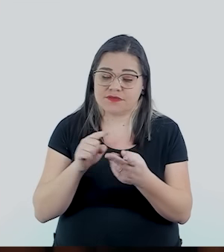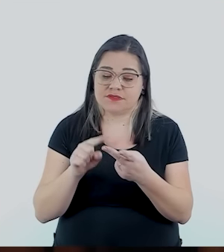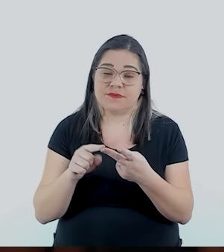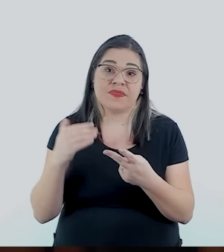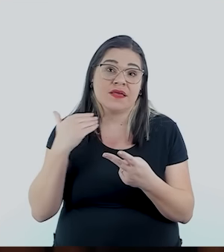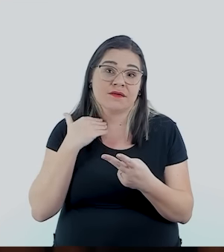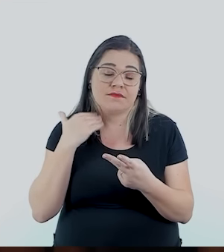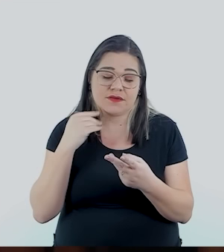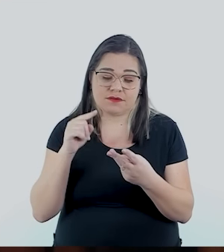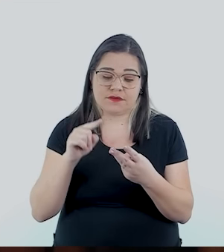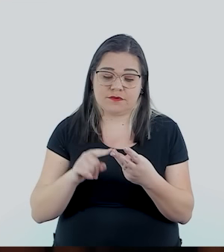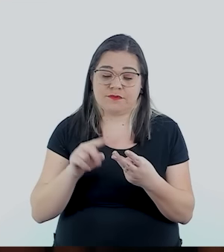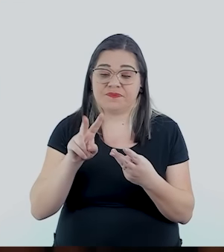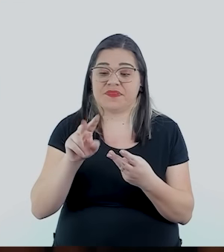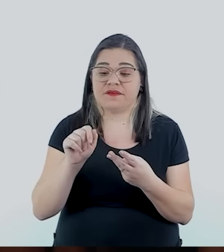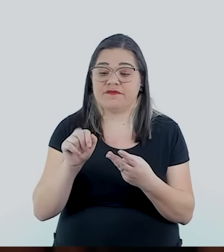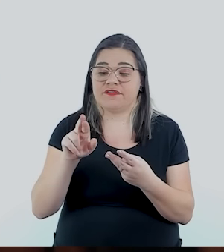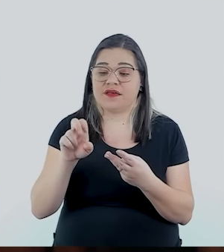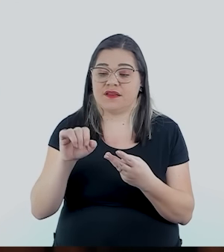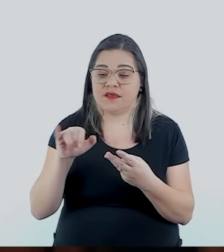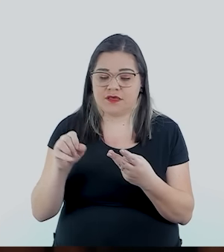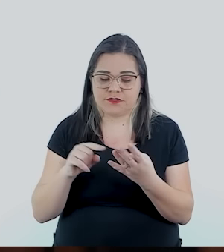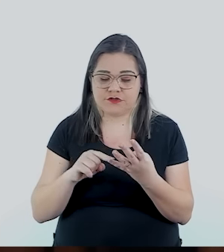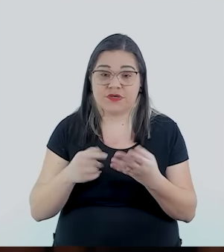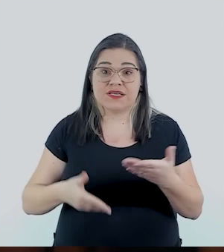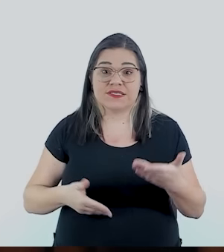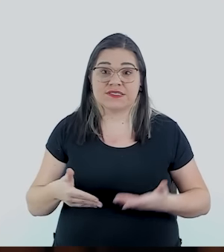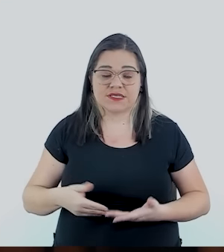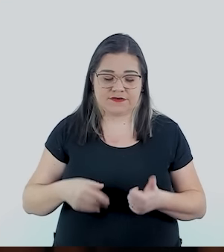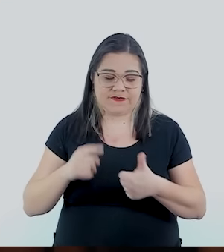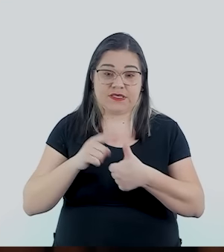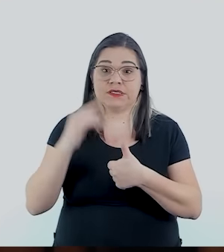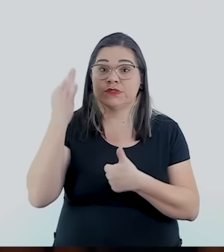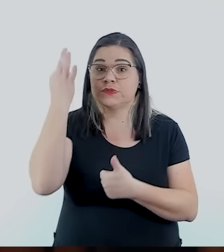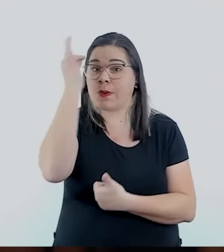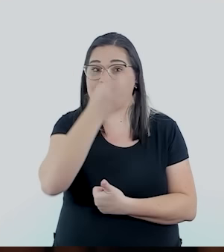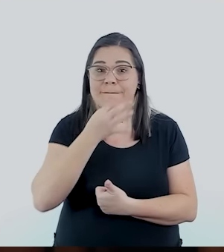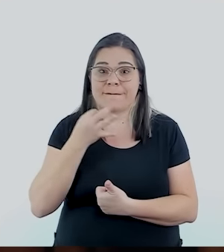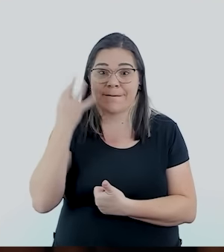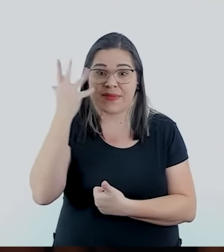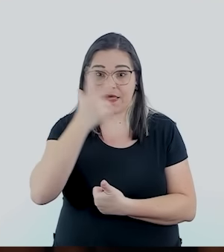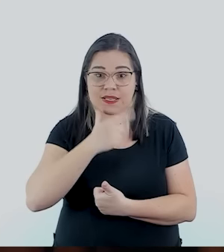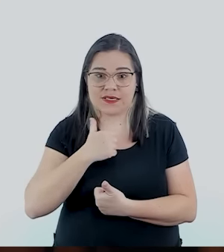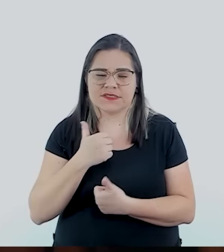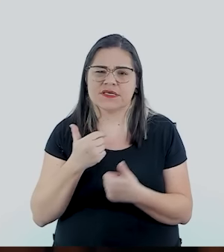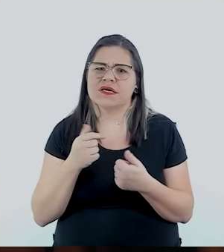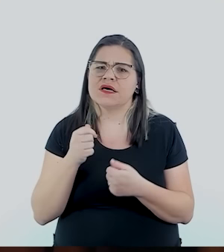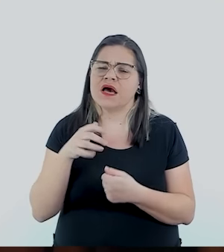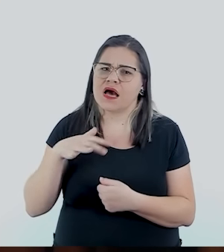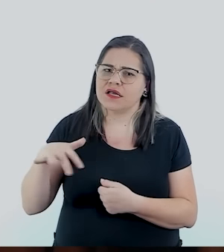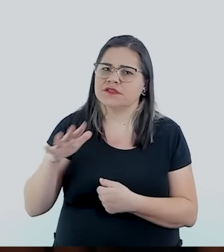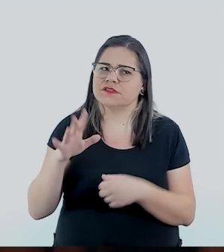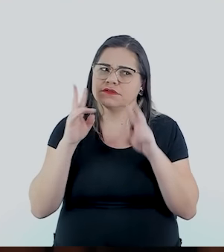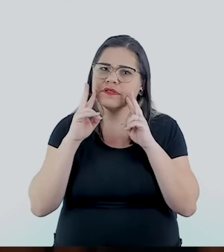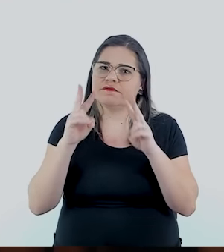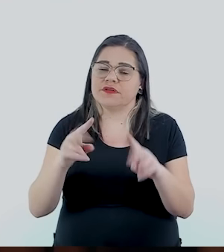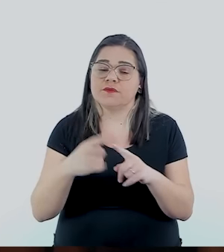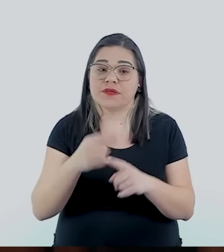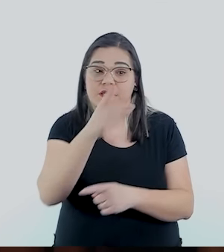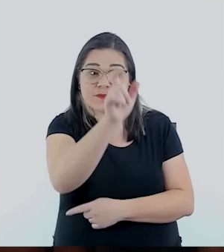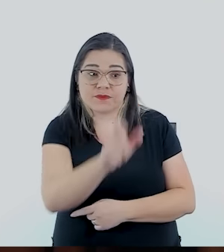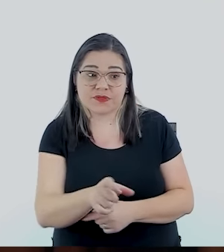Eh varejo serviços beleza né Eh são setores que já estão olhando and muito porque o seu